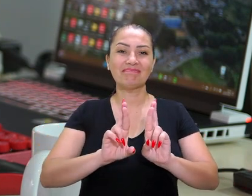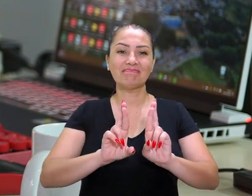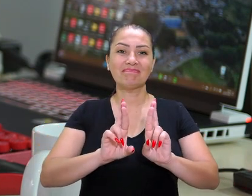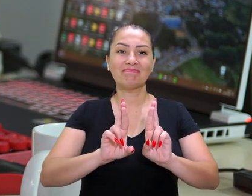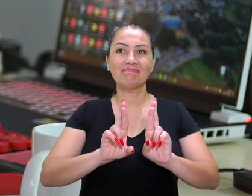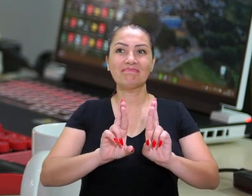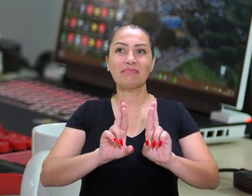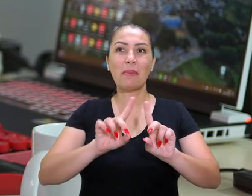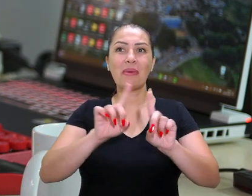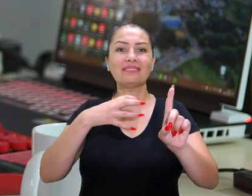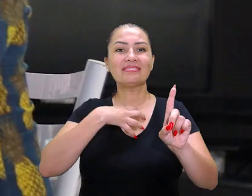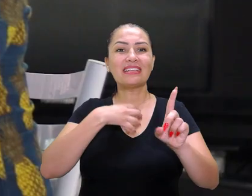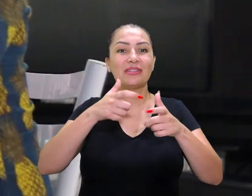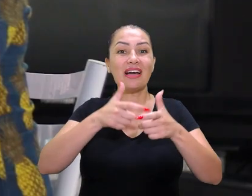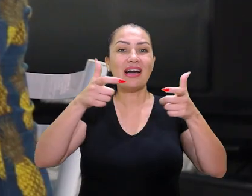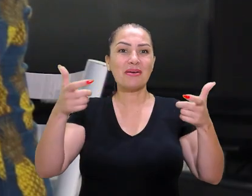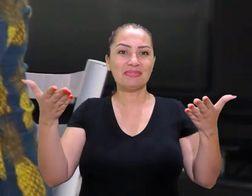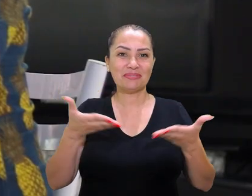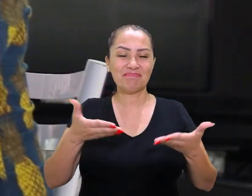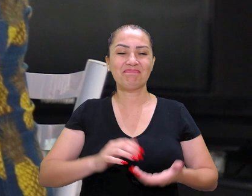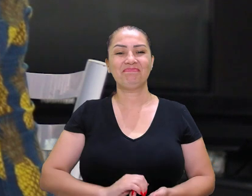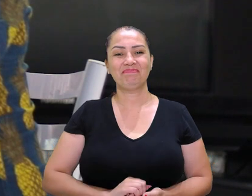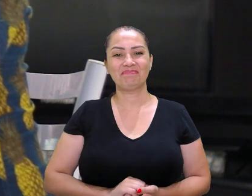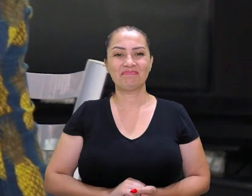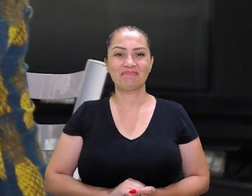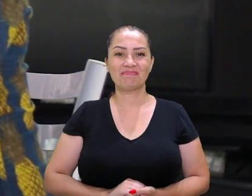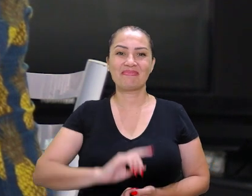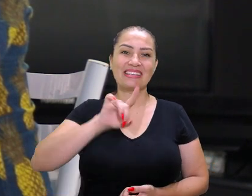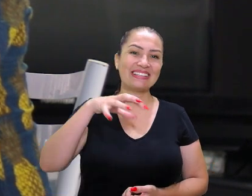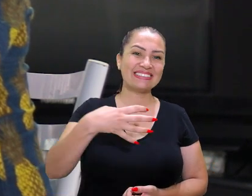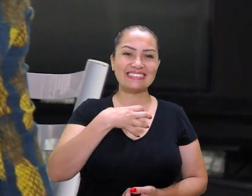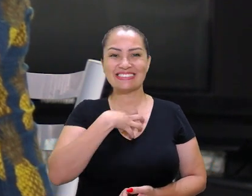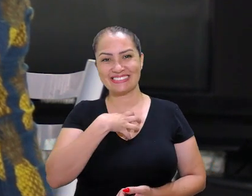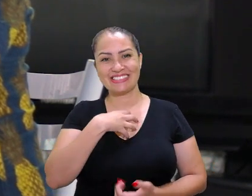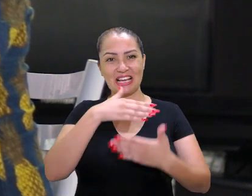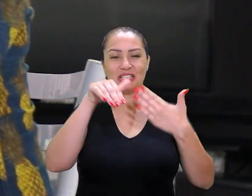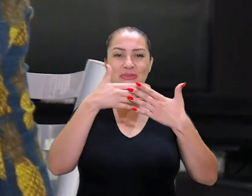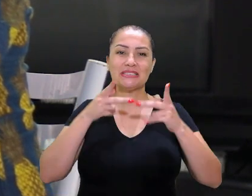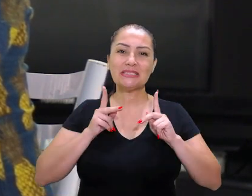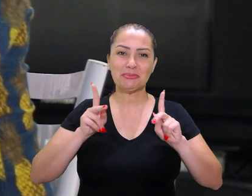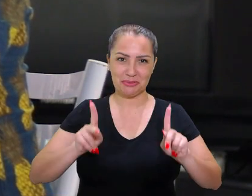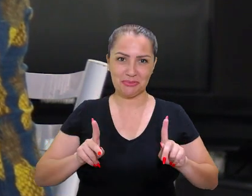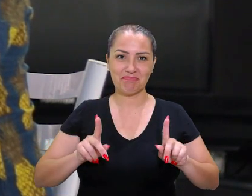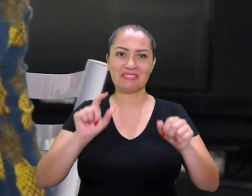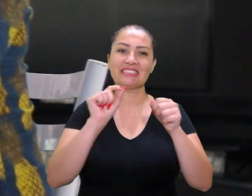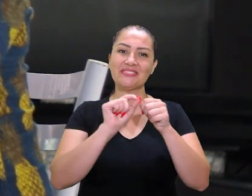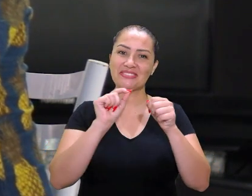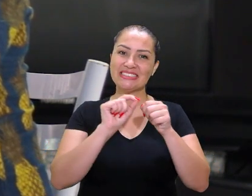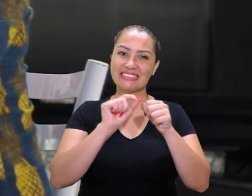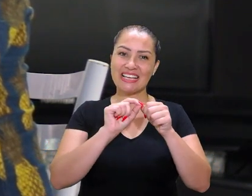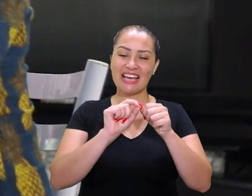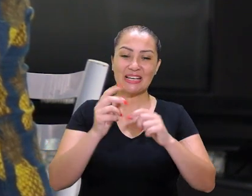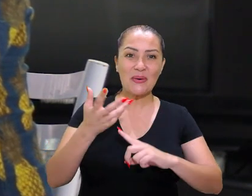muito ampla nesse sentido, né? E é isso, né? A todas as pessoas, né, que fizeram arte